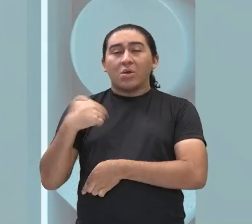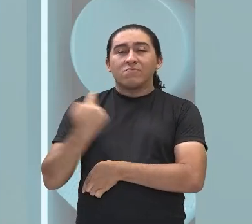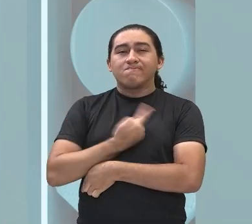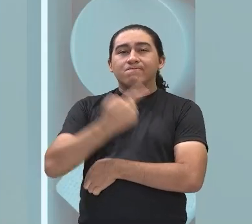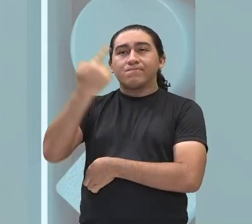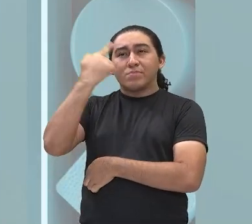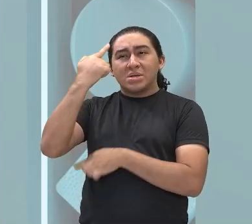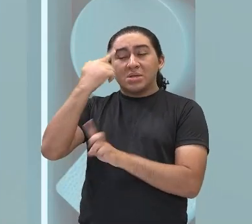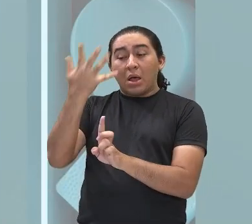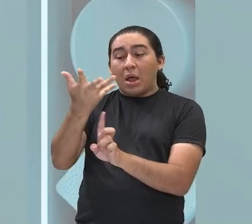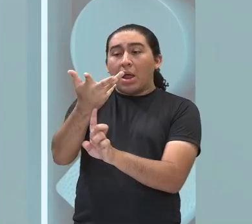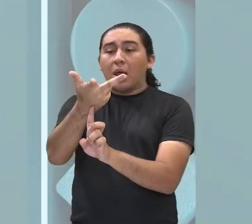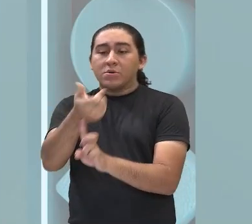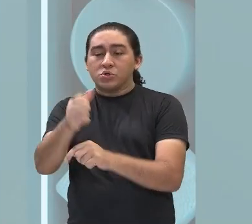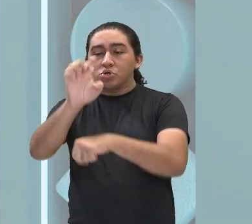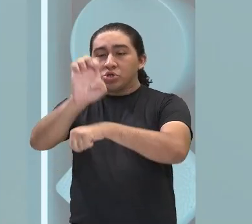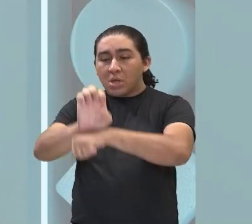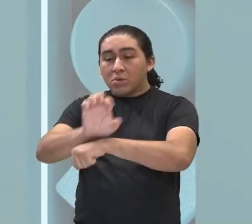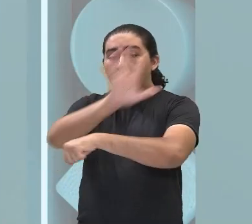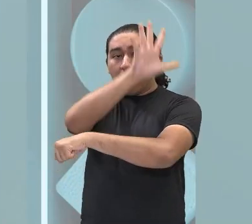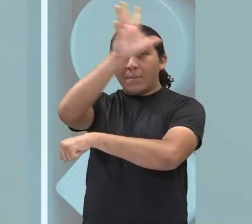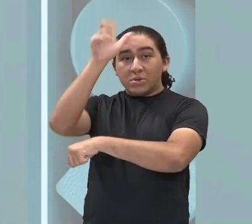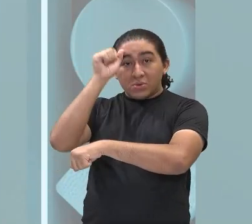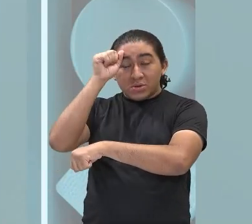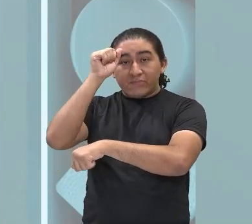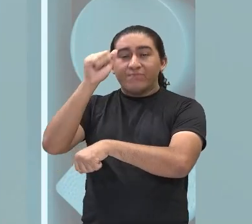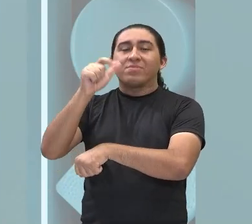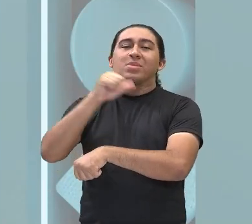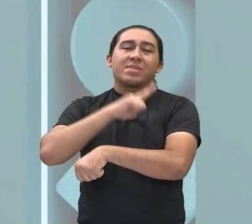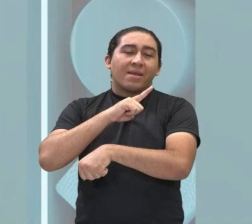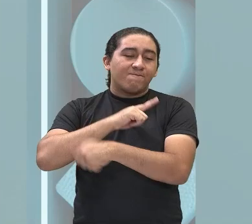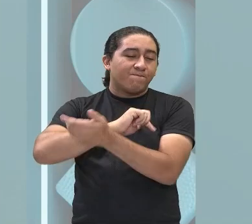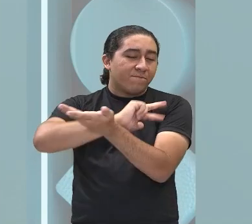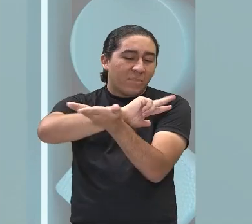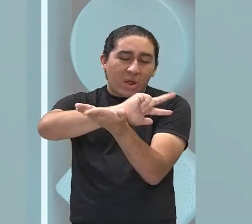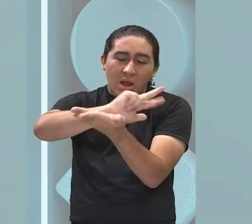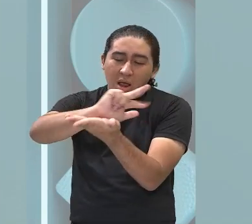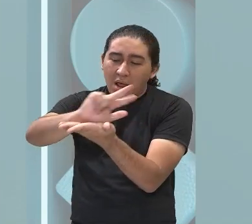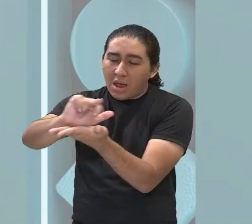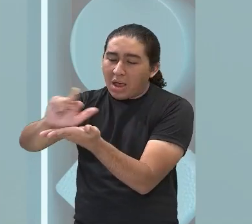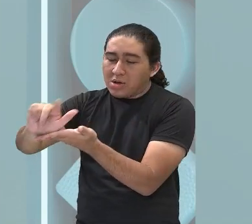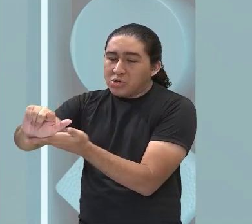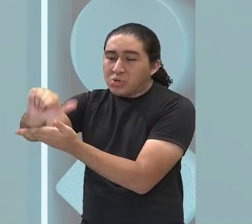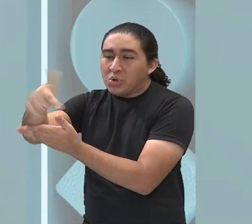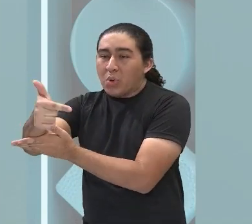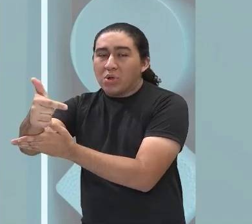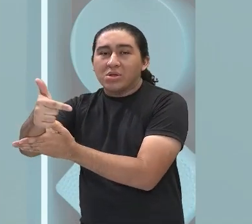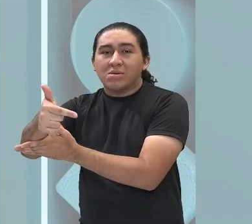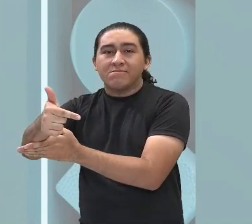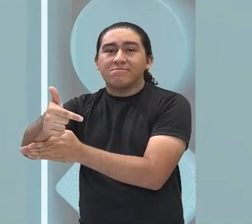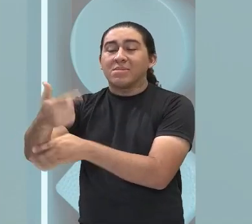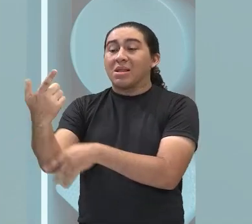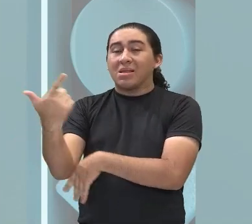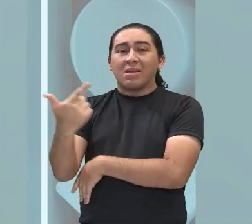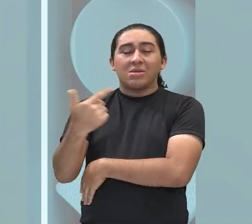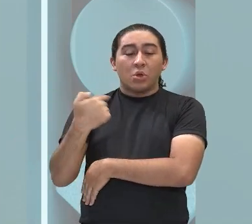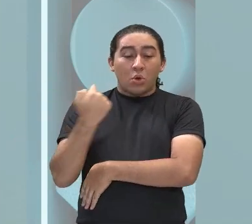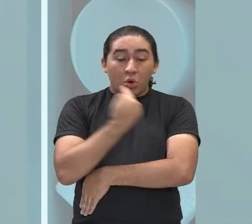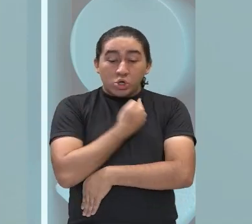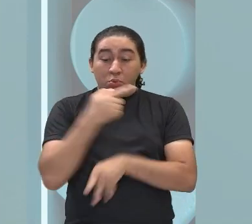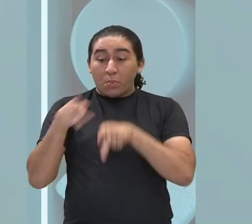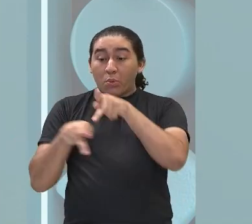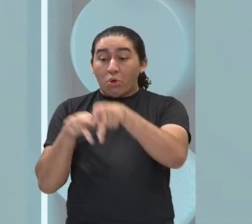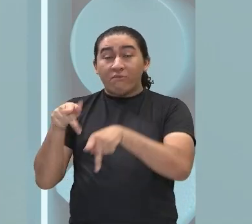arte amazonense, ainda tem muita coisa que não temos valorizado, dado